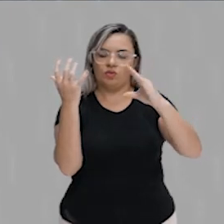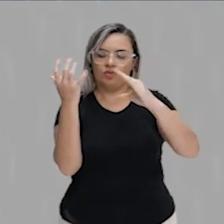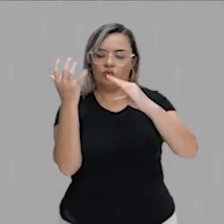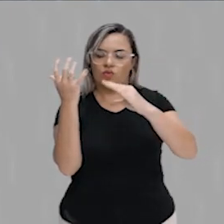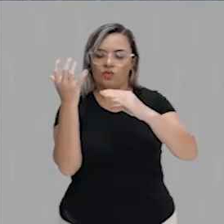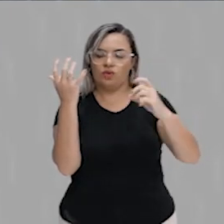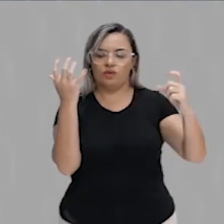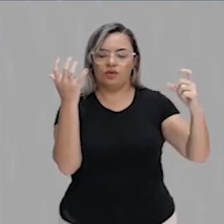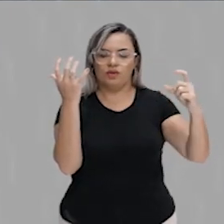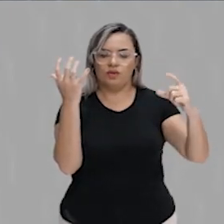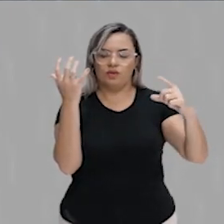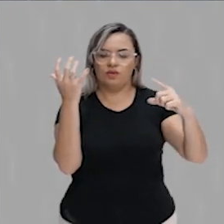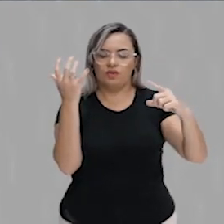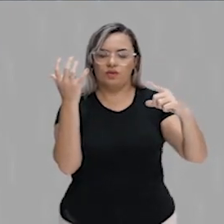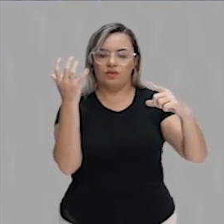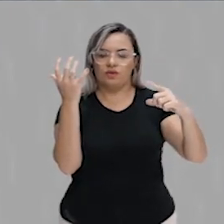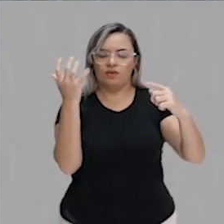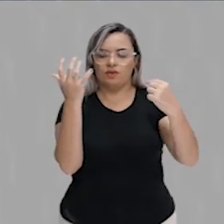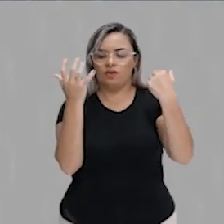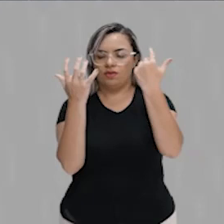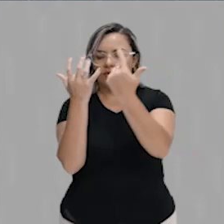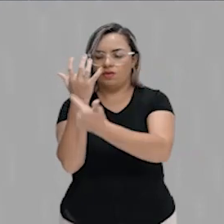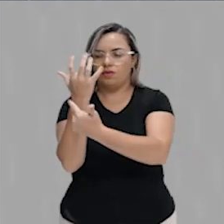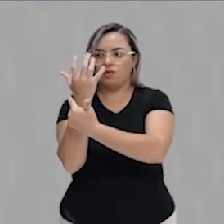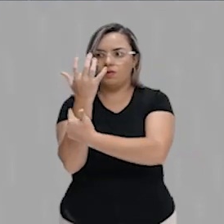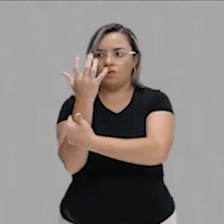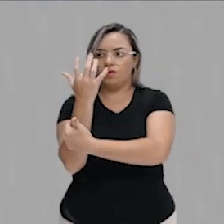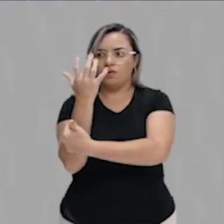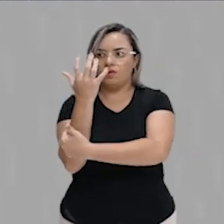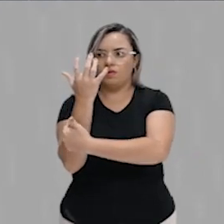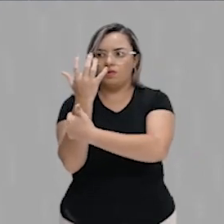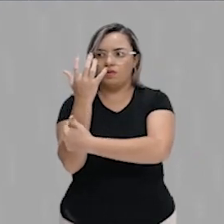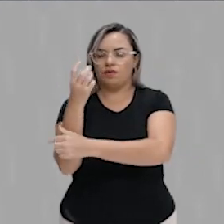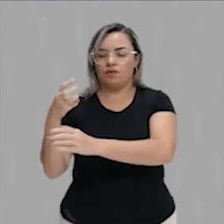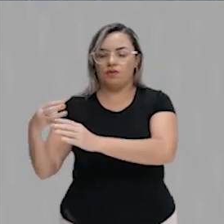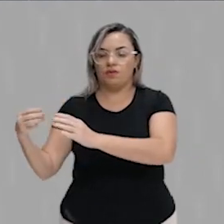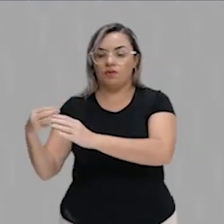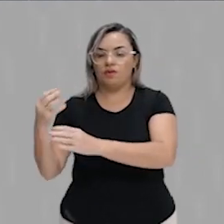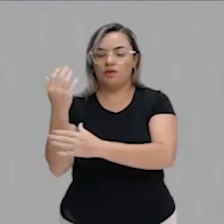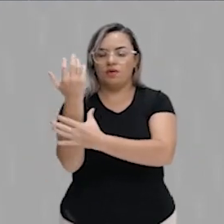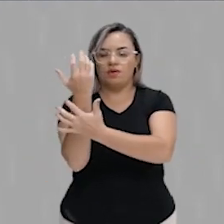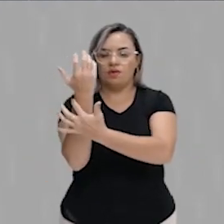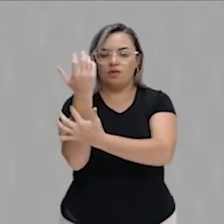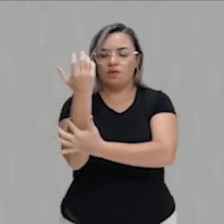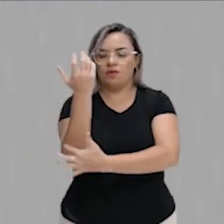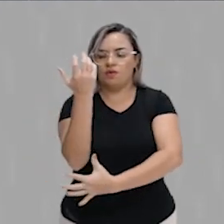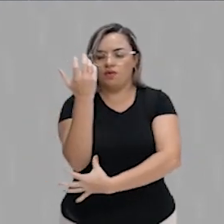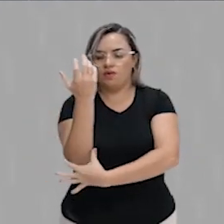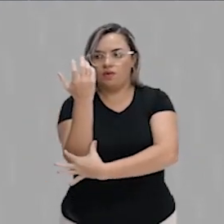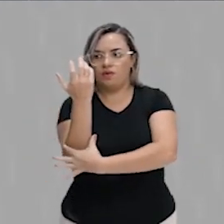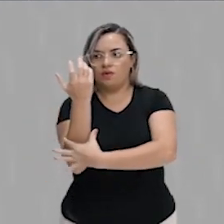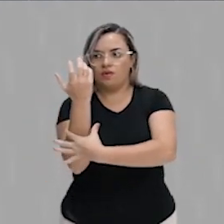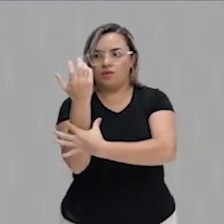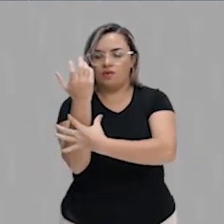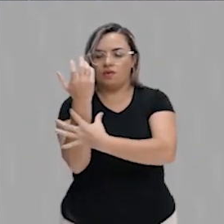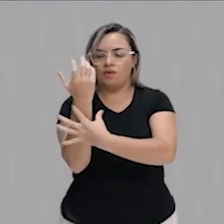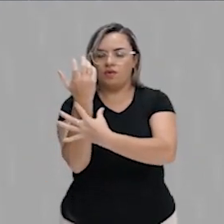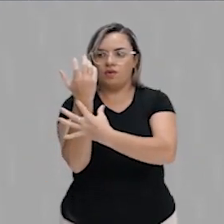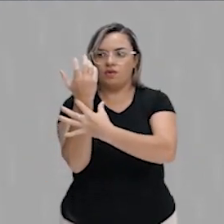incidência da luz. E ela vai fazer com que as células dessa região fiquem mais alongadas e aí faz com que a